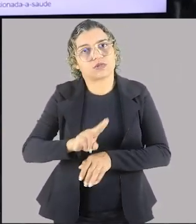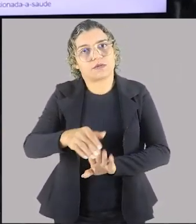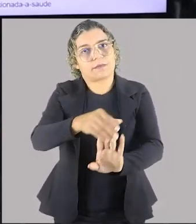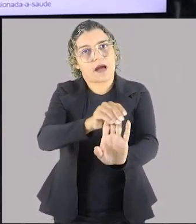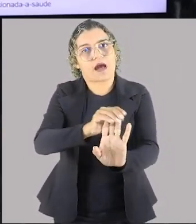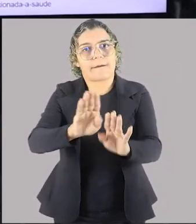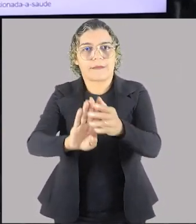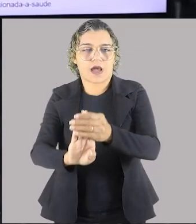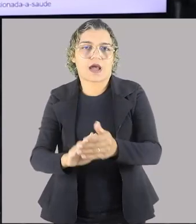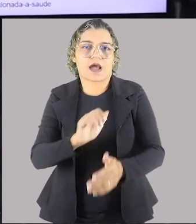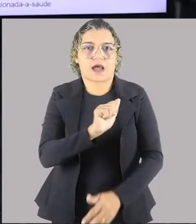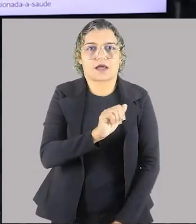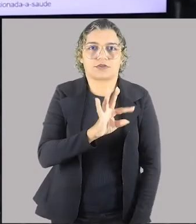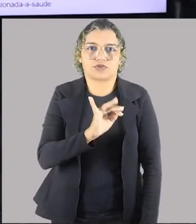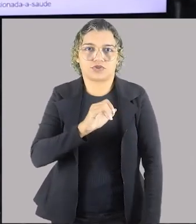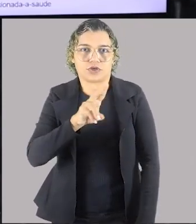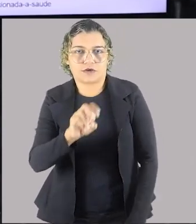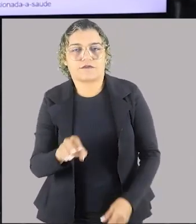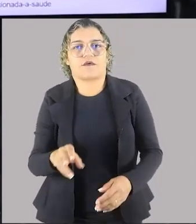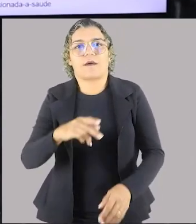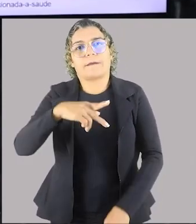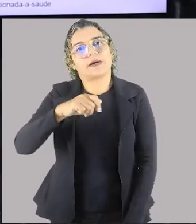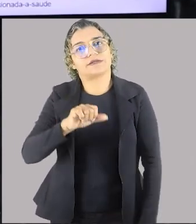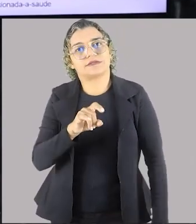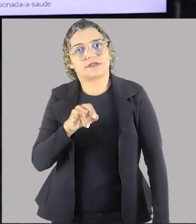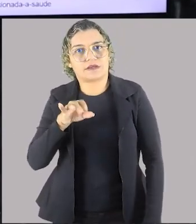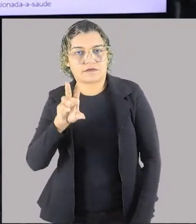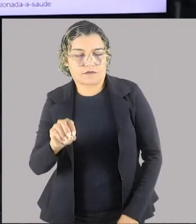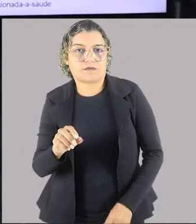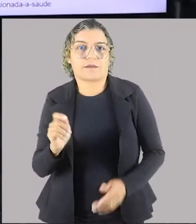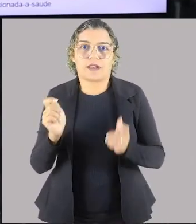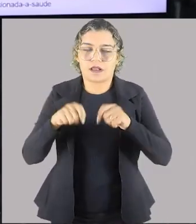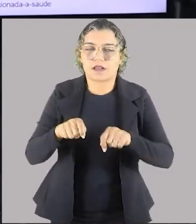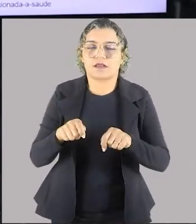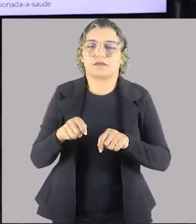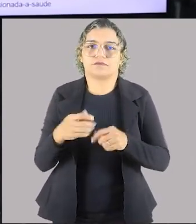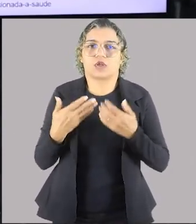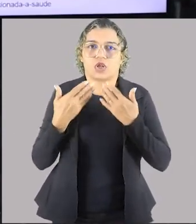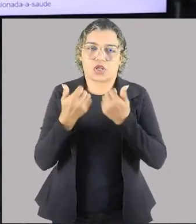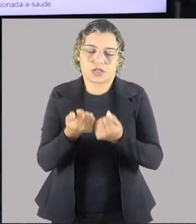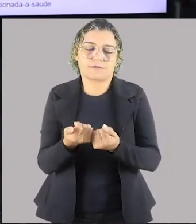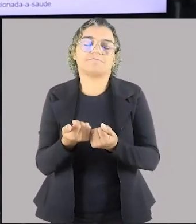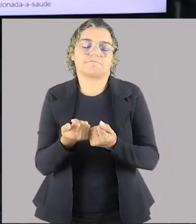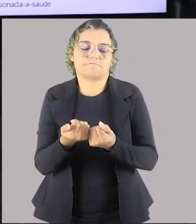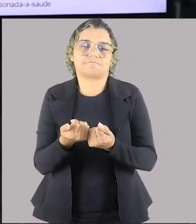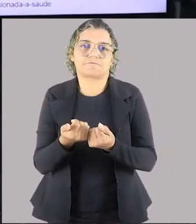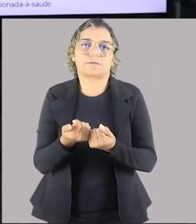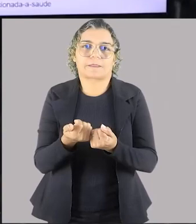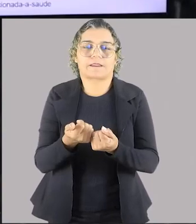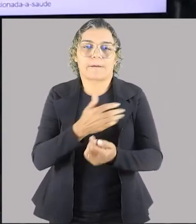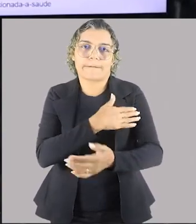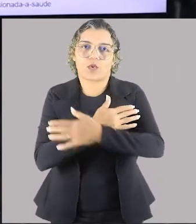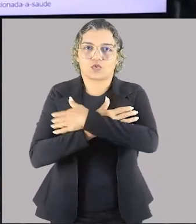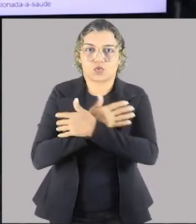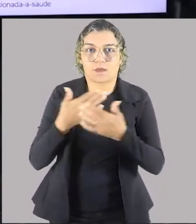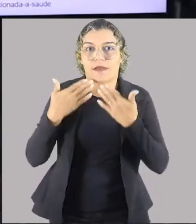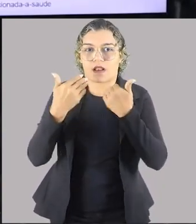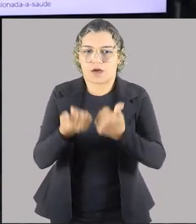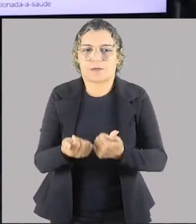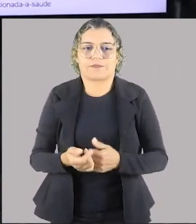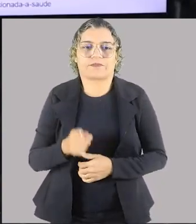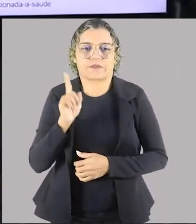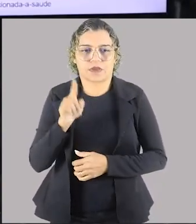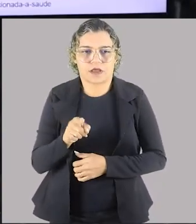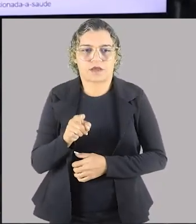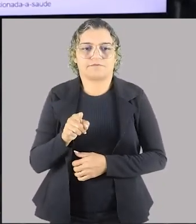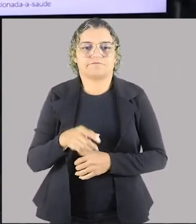né? Dentre outros, melhorando a capacidade de estiramento dessa musculatura. Isso vem